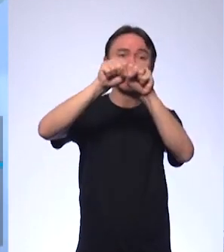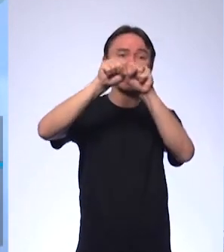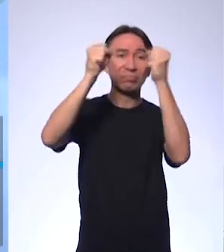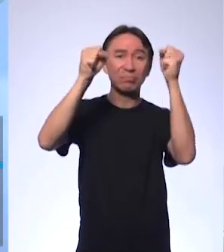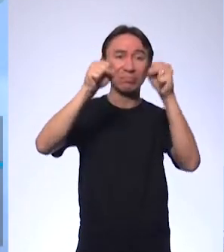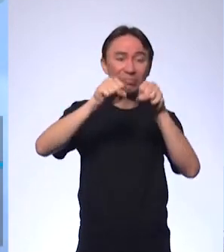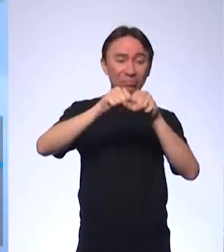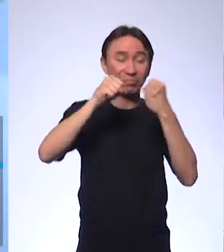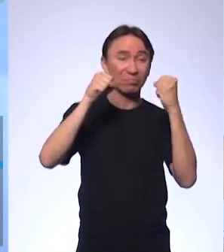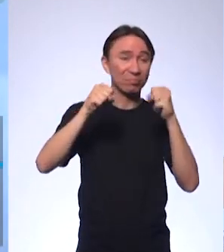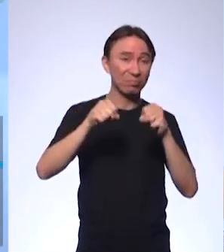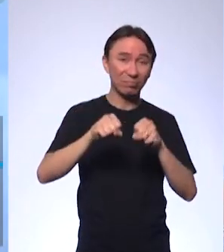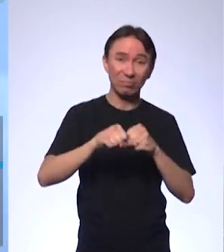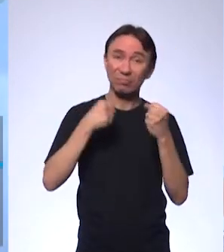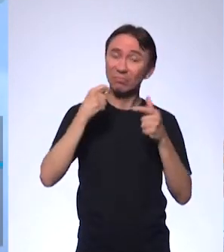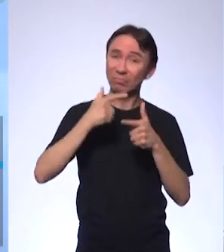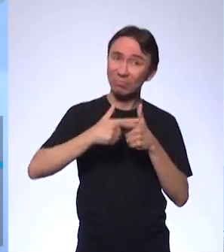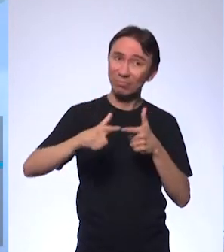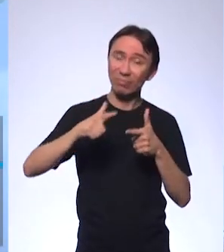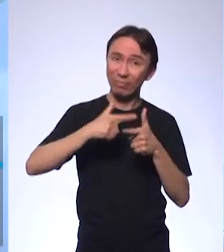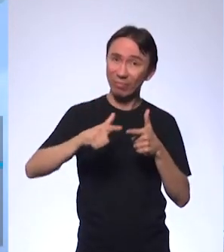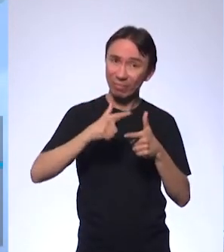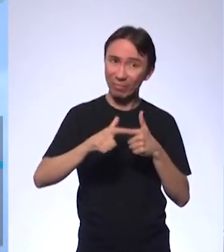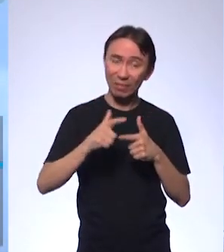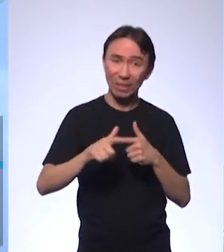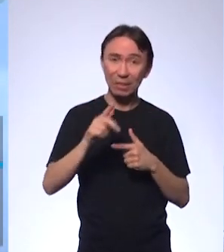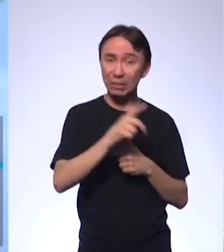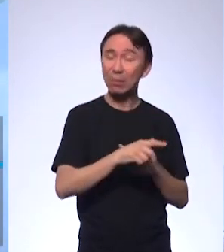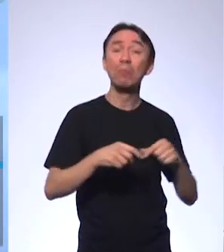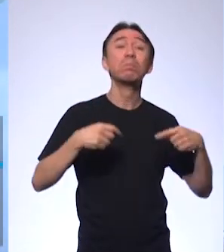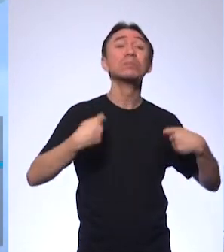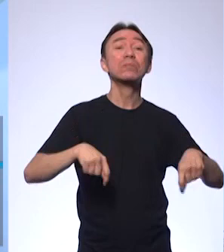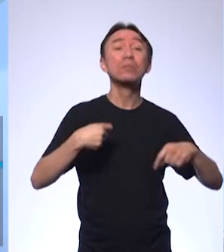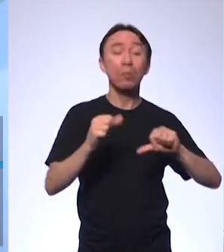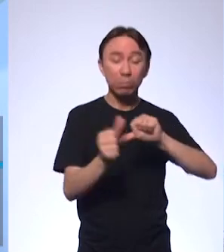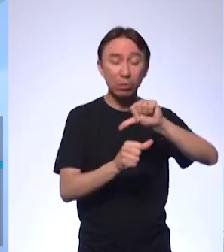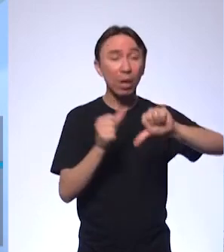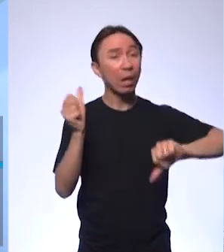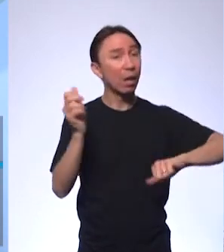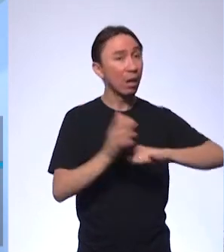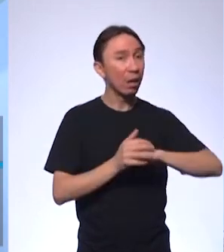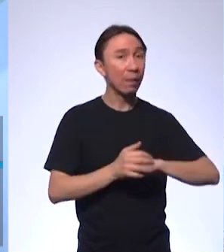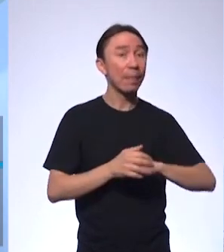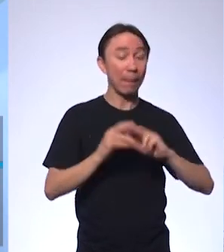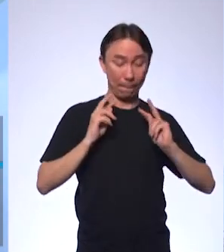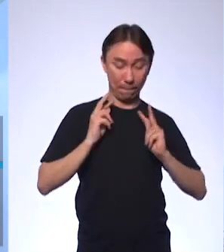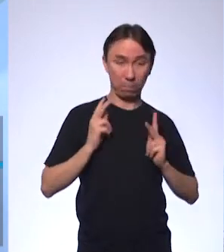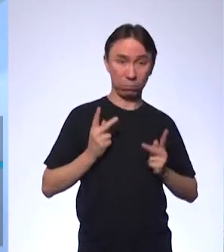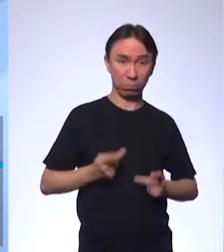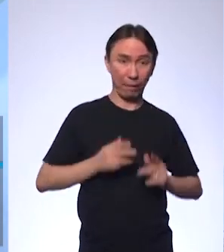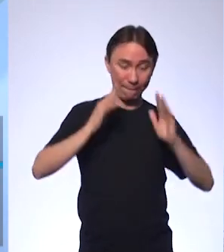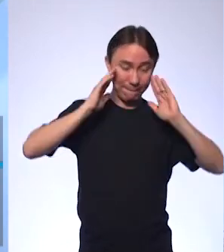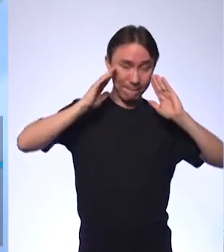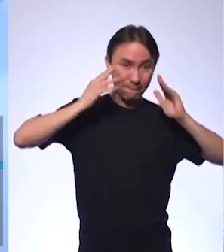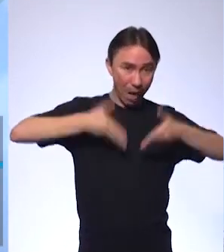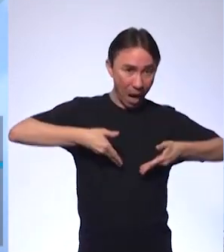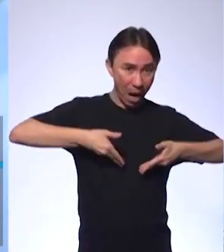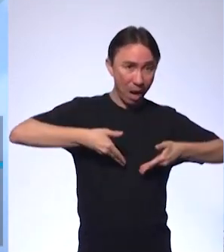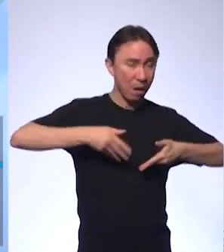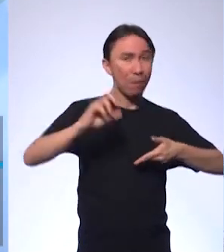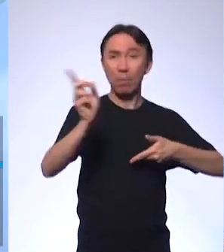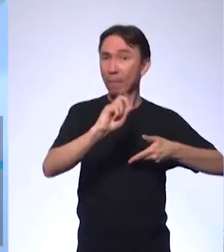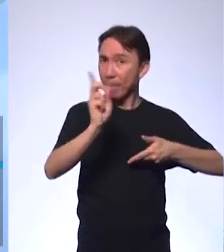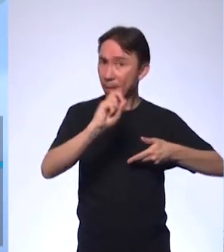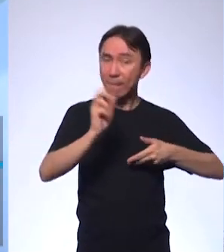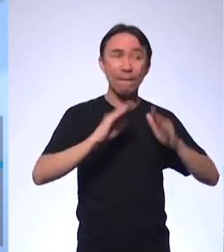que o foco ele precisa deixar de ser o ser humano, tá? E ser a vida, independente se é a vida de um